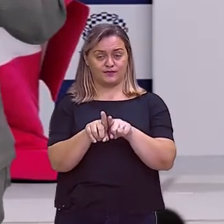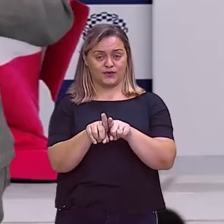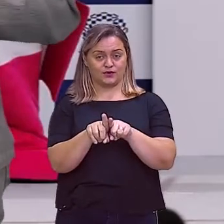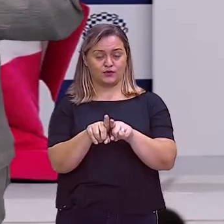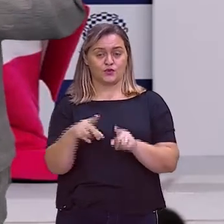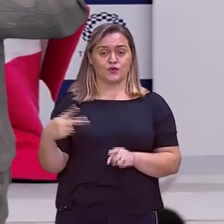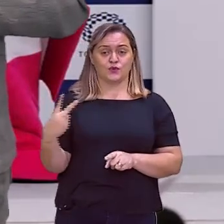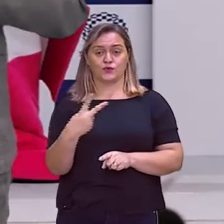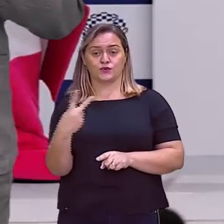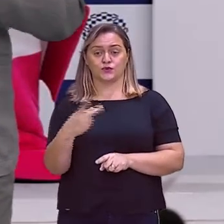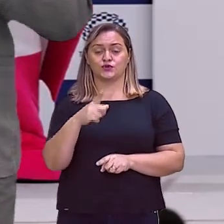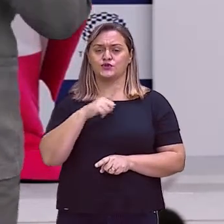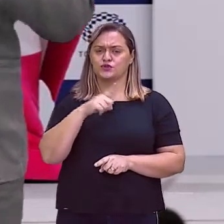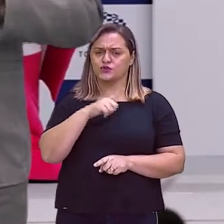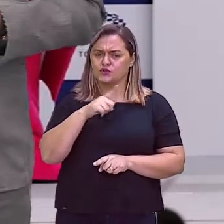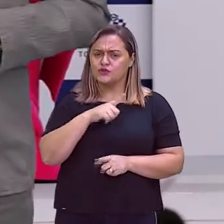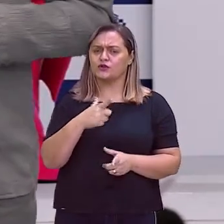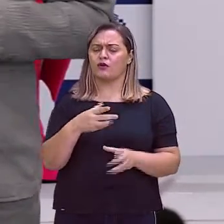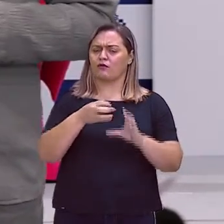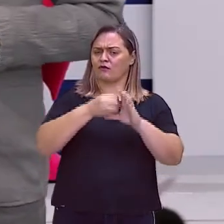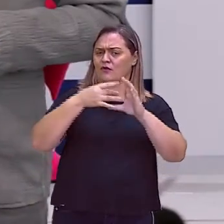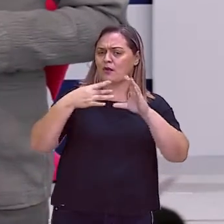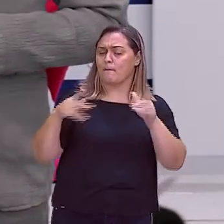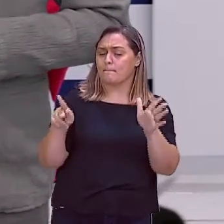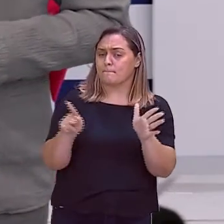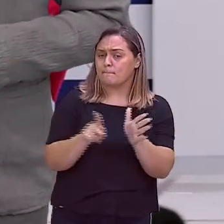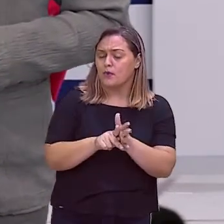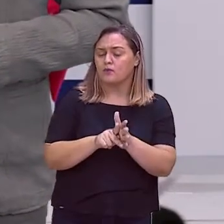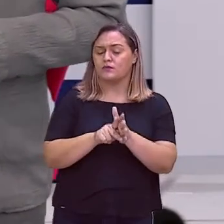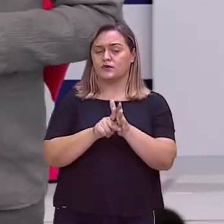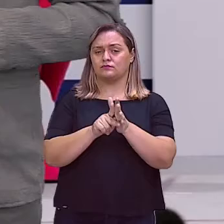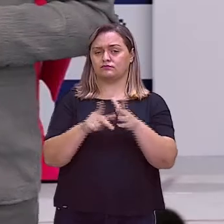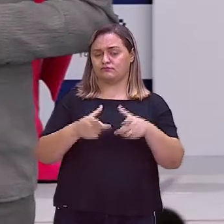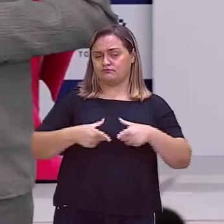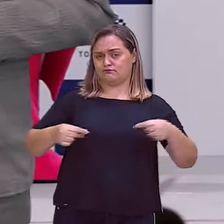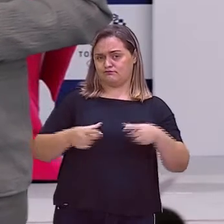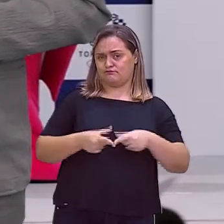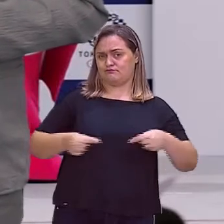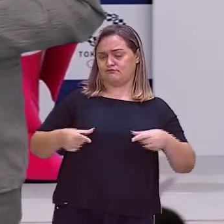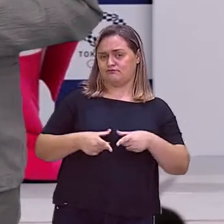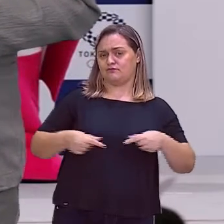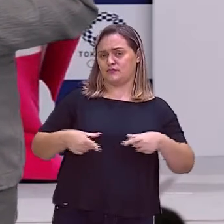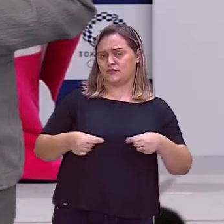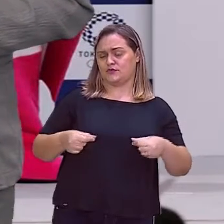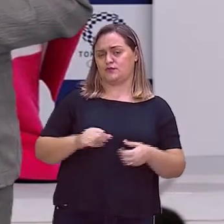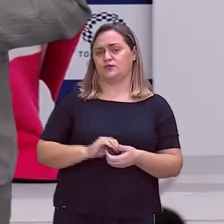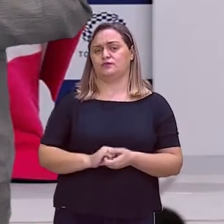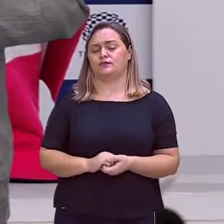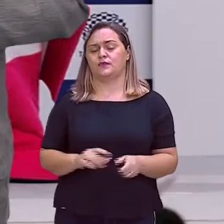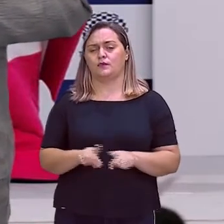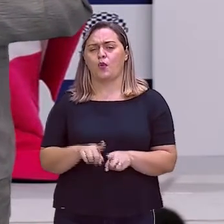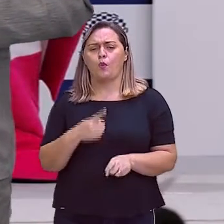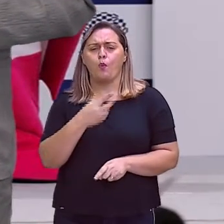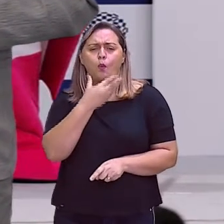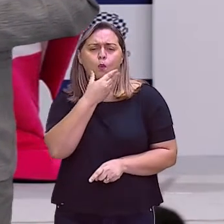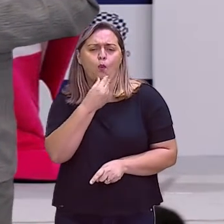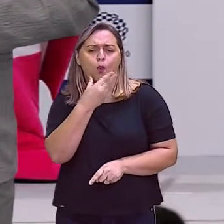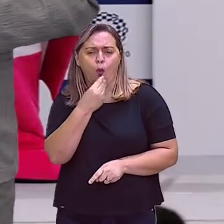com algum aspecto cultural do Japão. O design Hayo Taniguchi